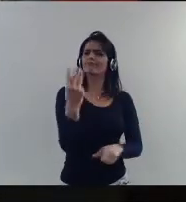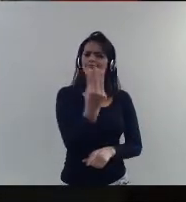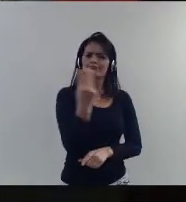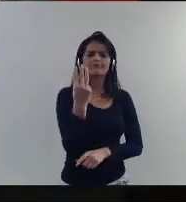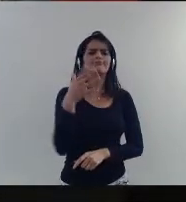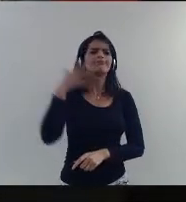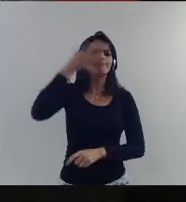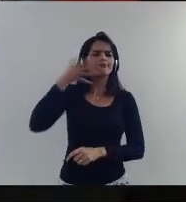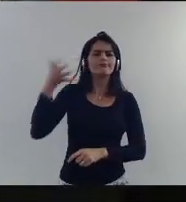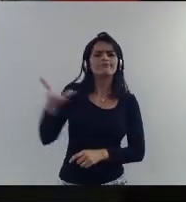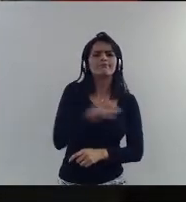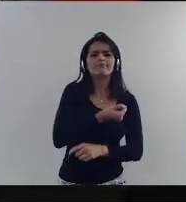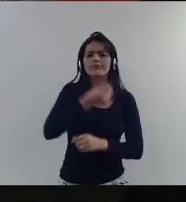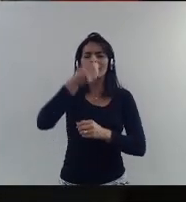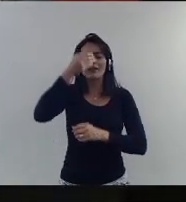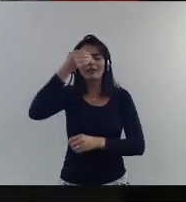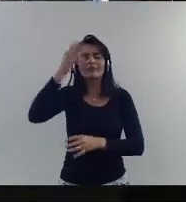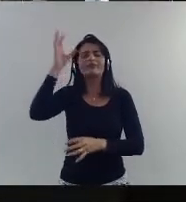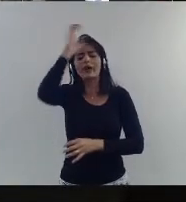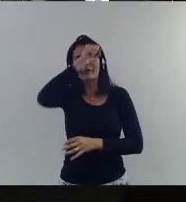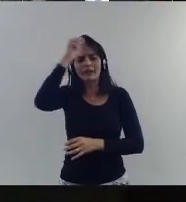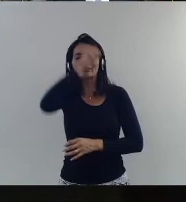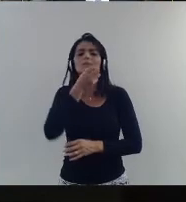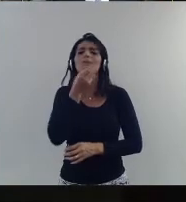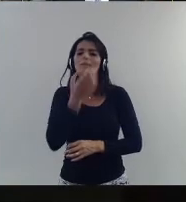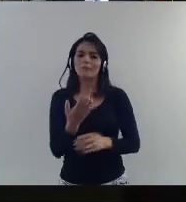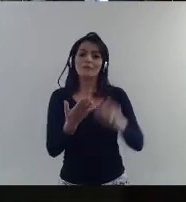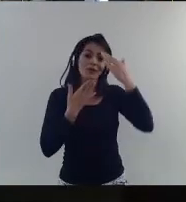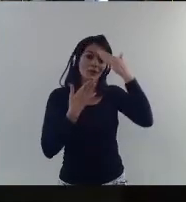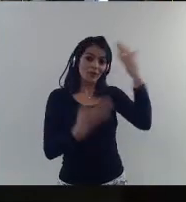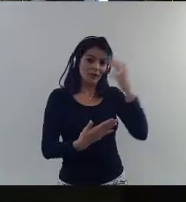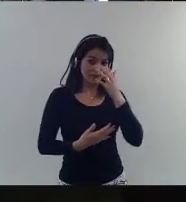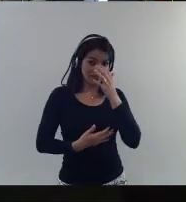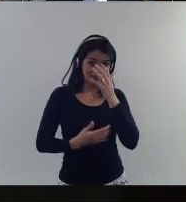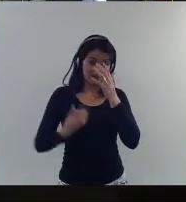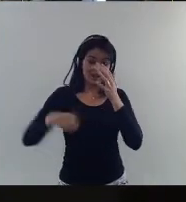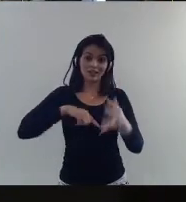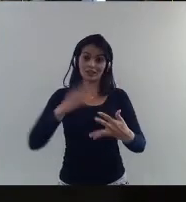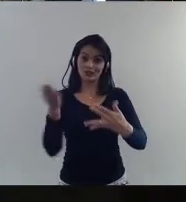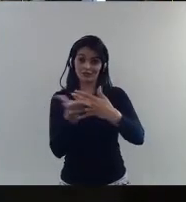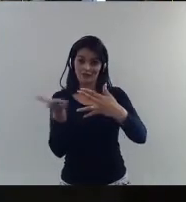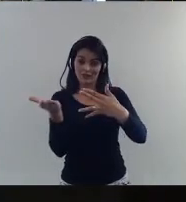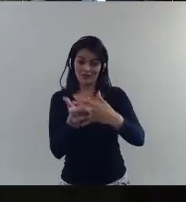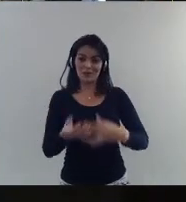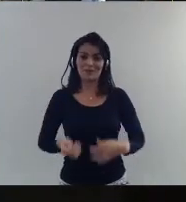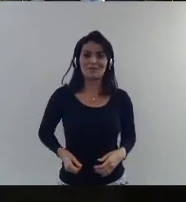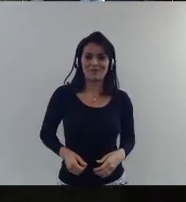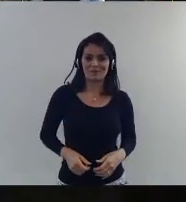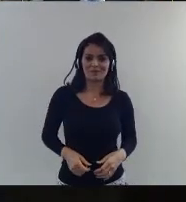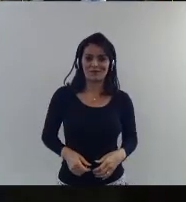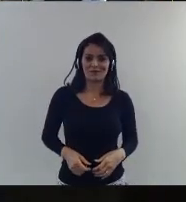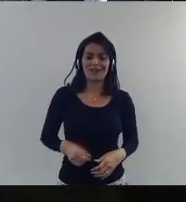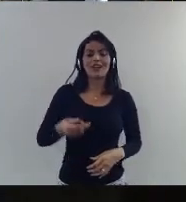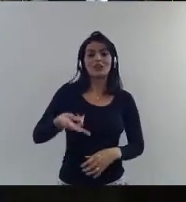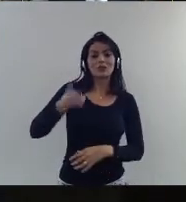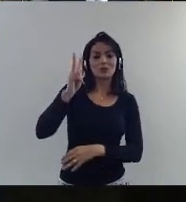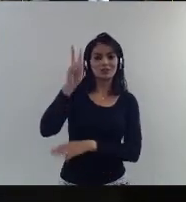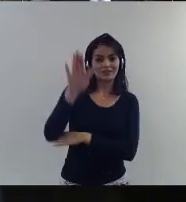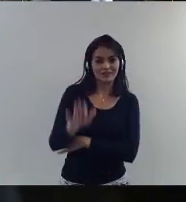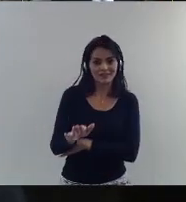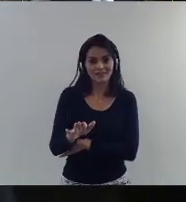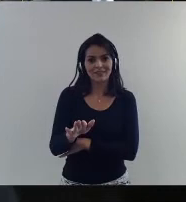muito esclarecedora. Meu muitíssimo obrigado. Né? Agora a gente dá um intervalo nos nossos painéis, às 14